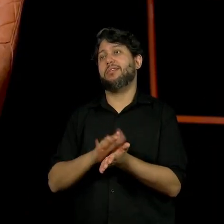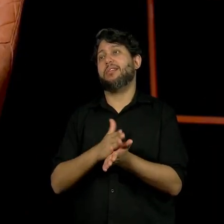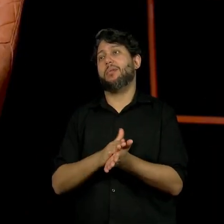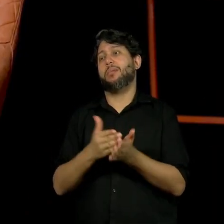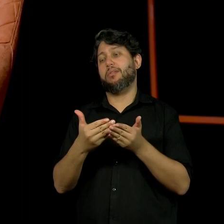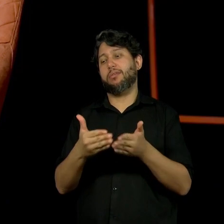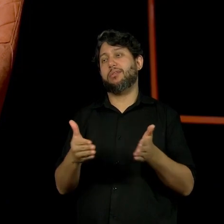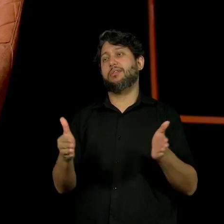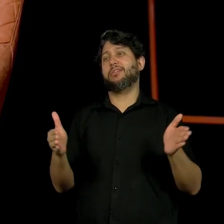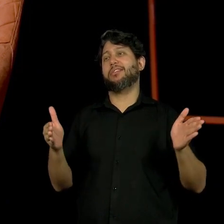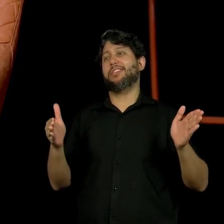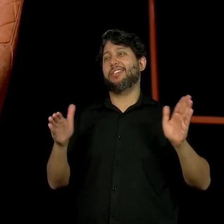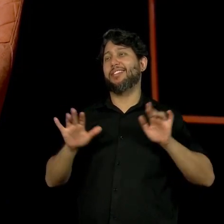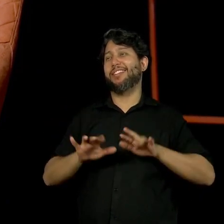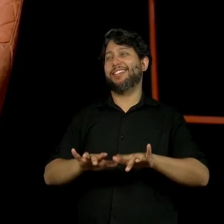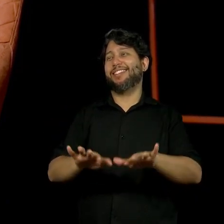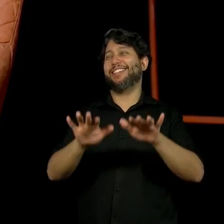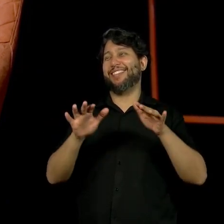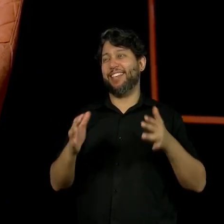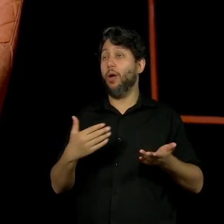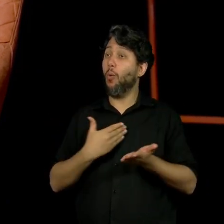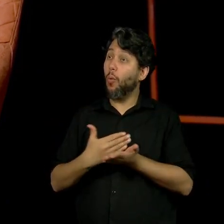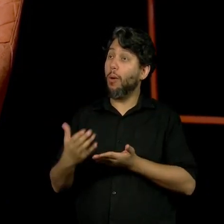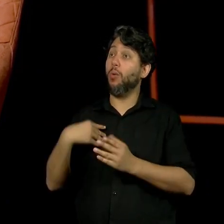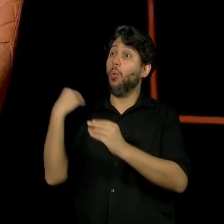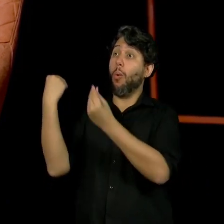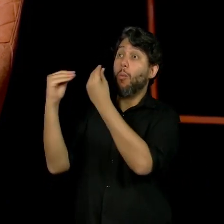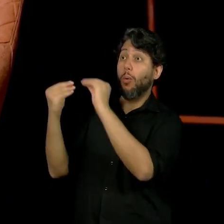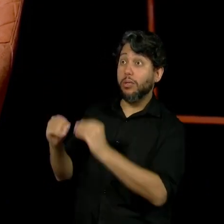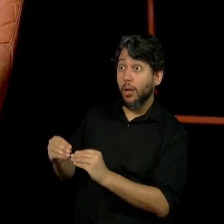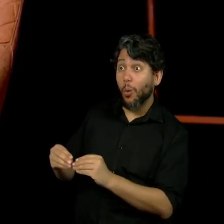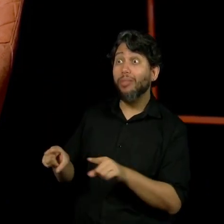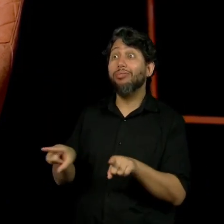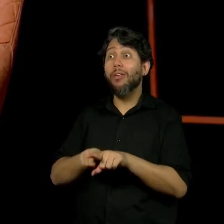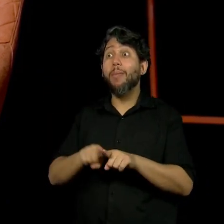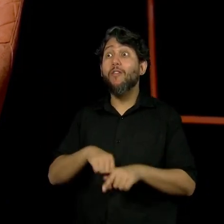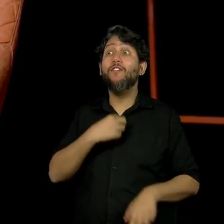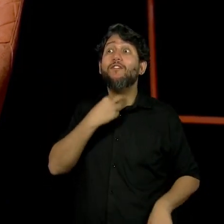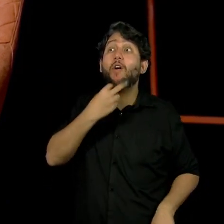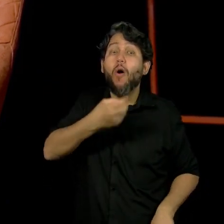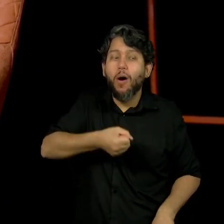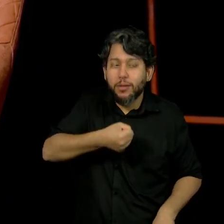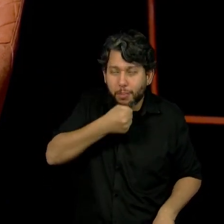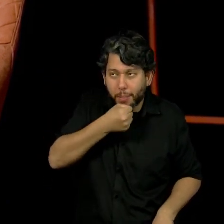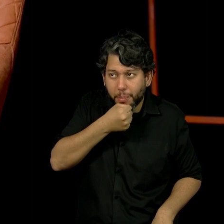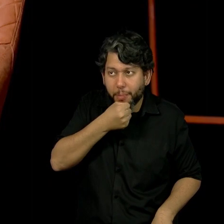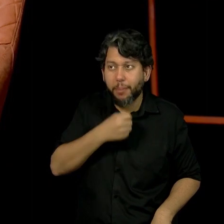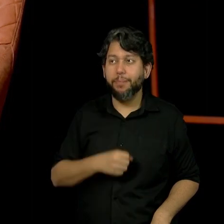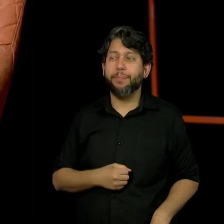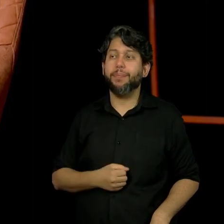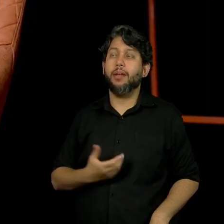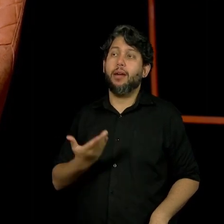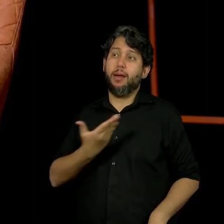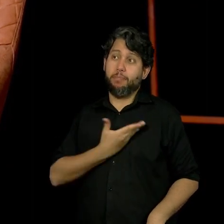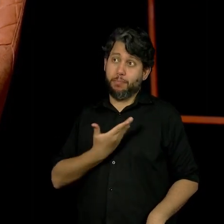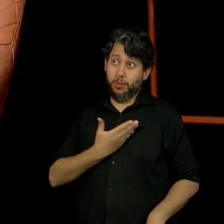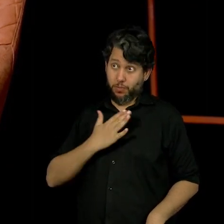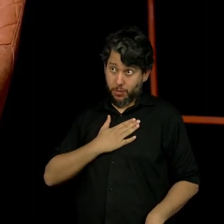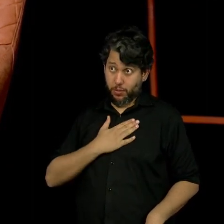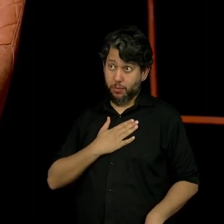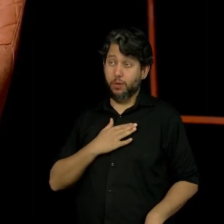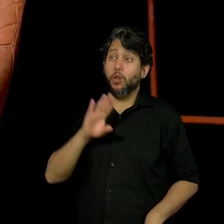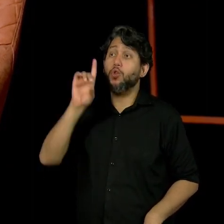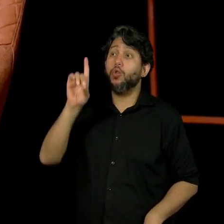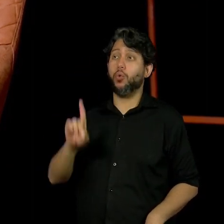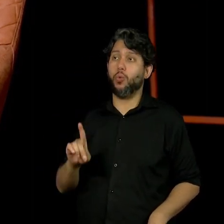fazer a programação e passo a falar, então. Quando eu passo a falar, até um amigo meu, ele era diretor